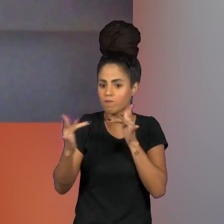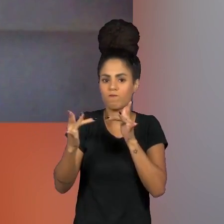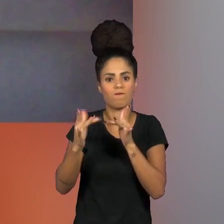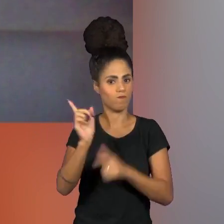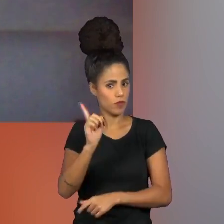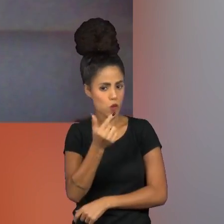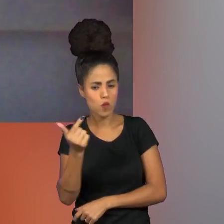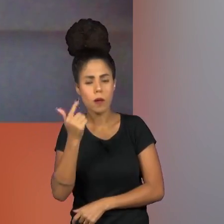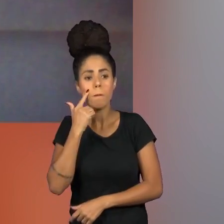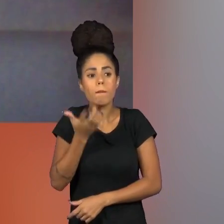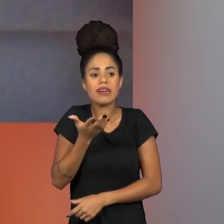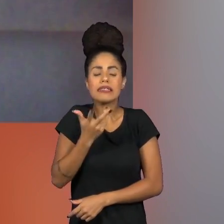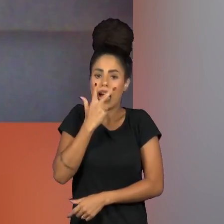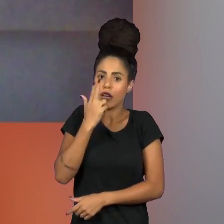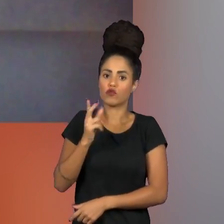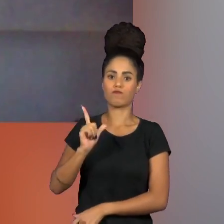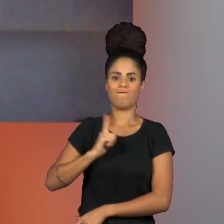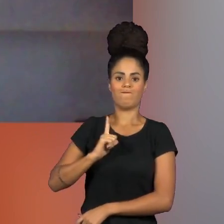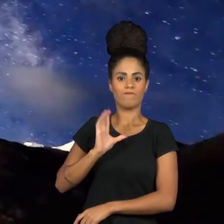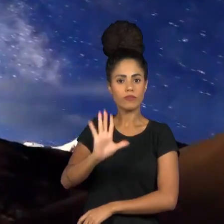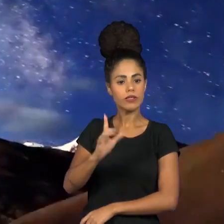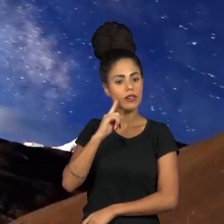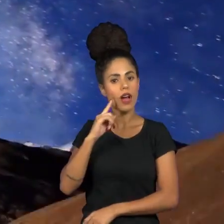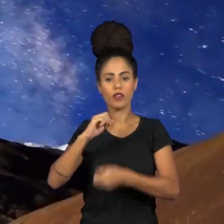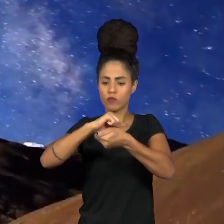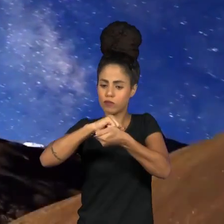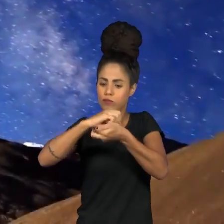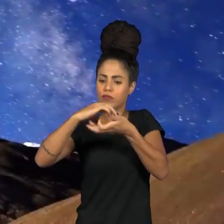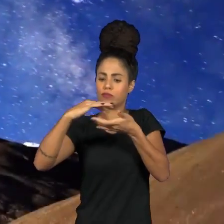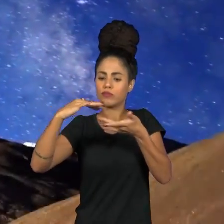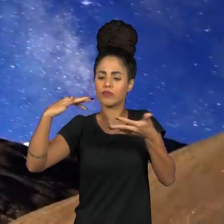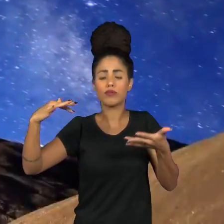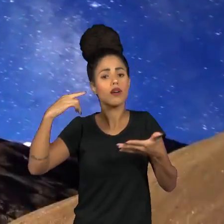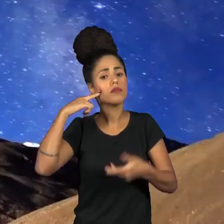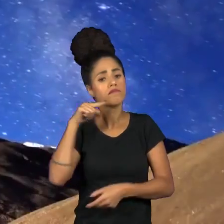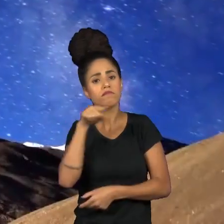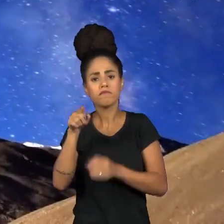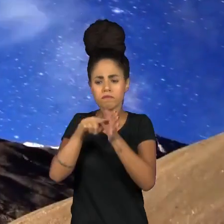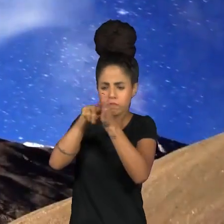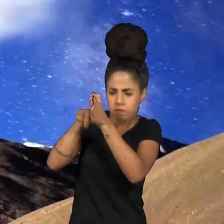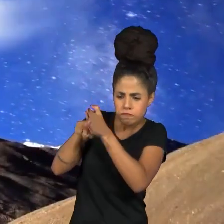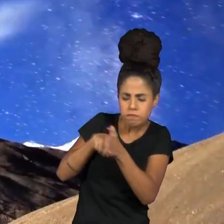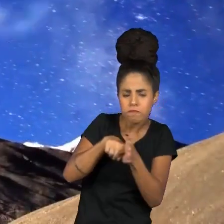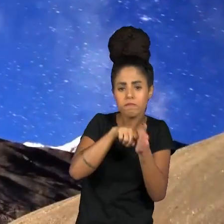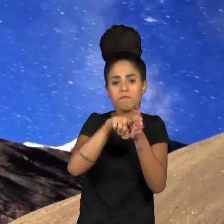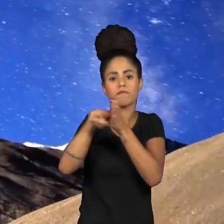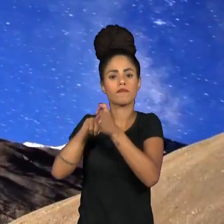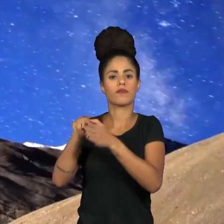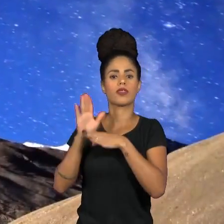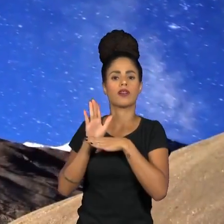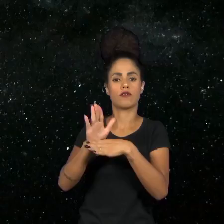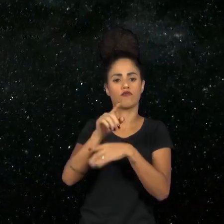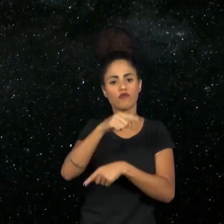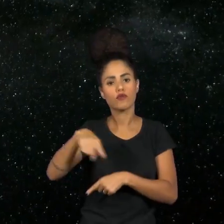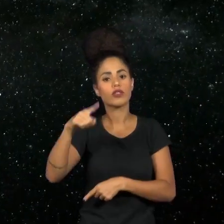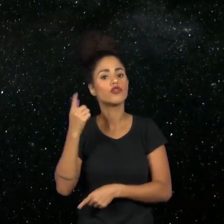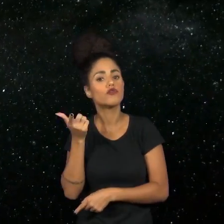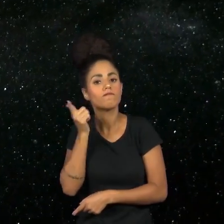vida, mas é a questão existencial. E a astronomia, ela expõe bastante essa questão.